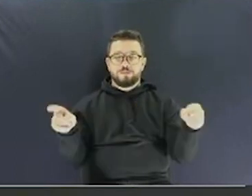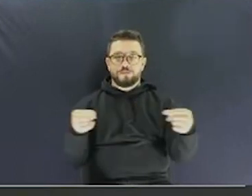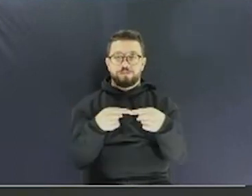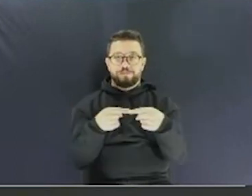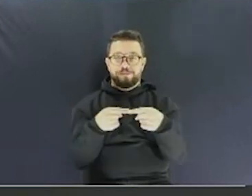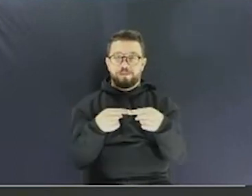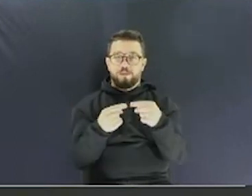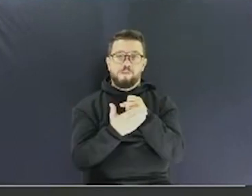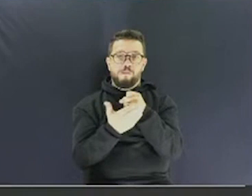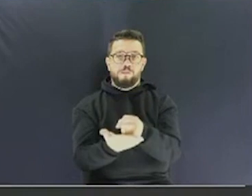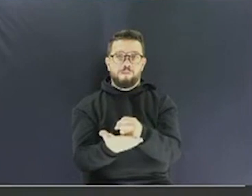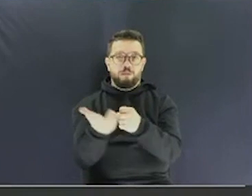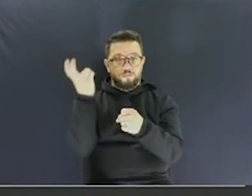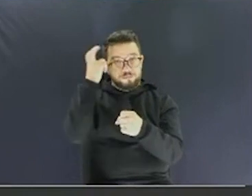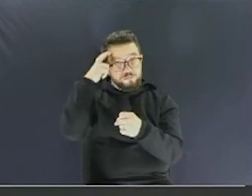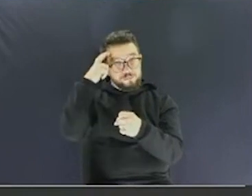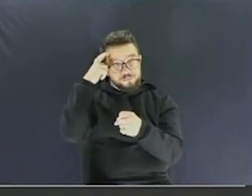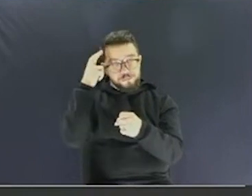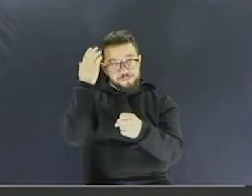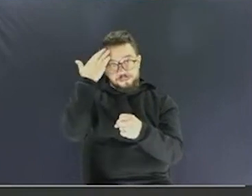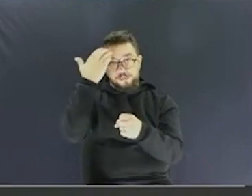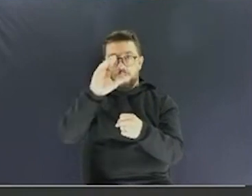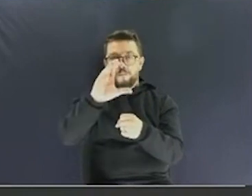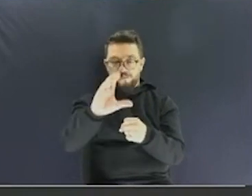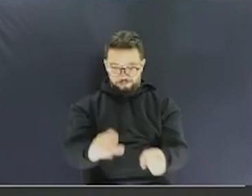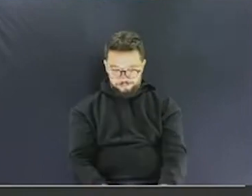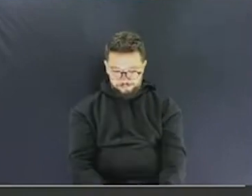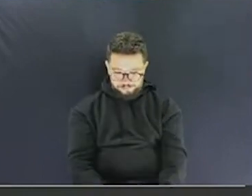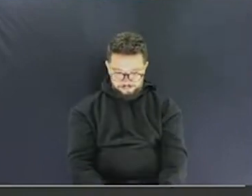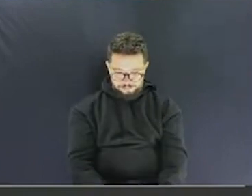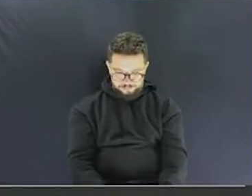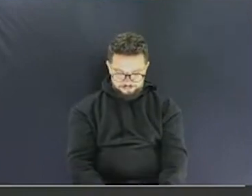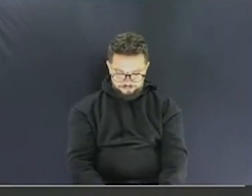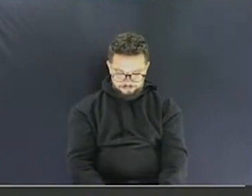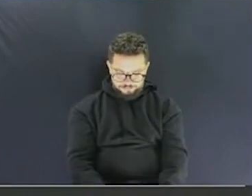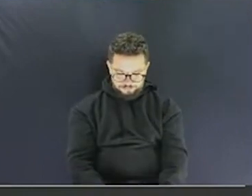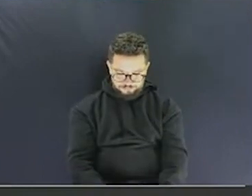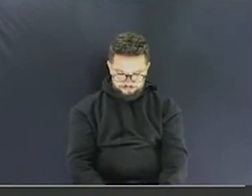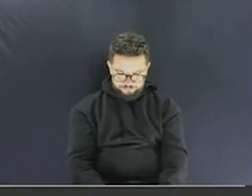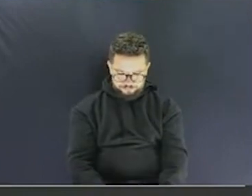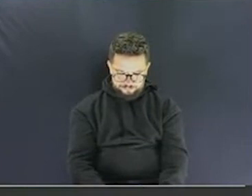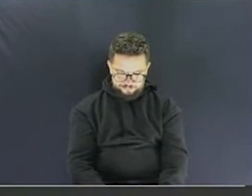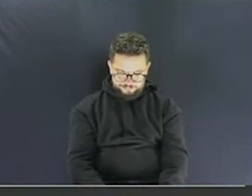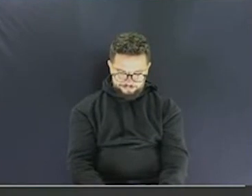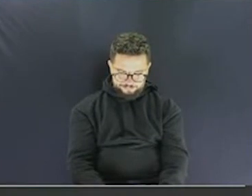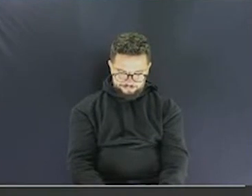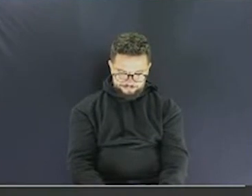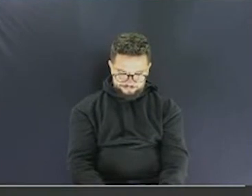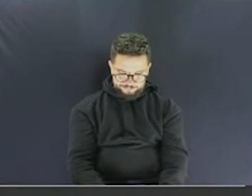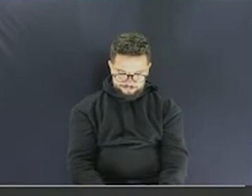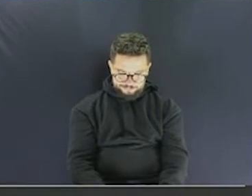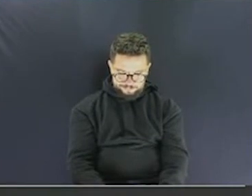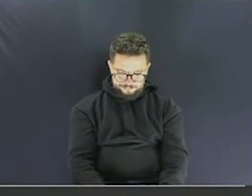Fundação Cultural de Curitiba, que está sendo formulado aí para ver se a gente consegue entregar ainda esse ano.